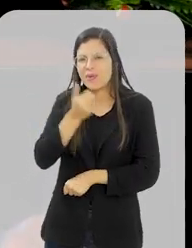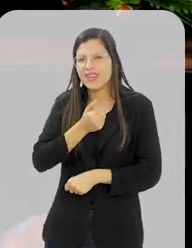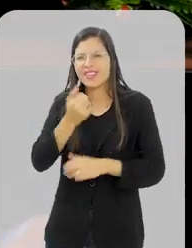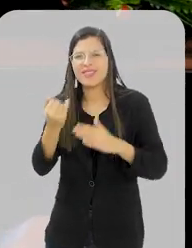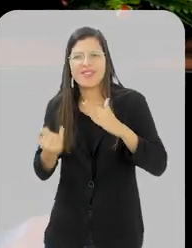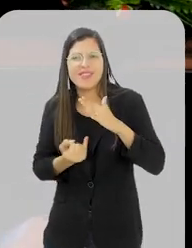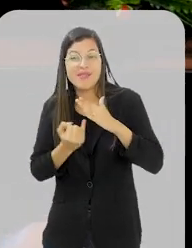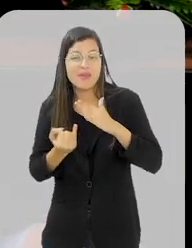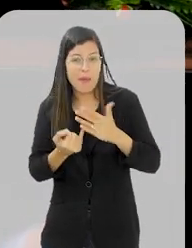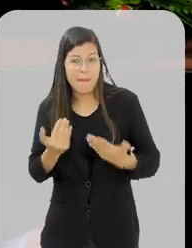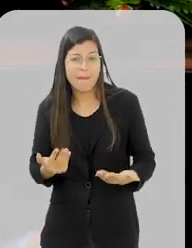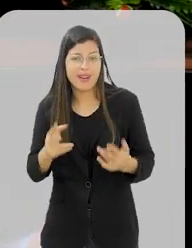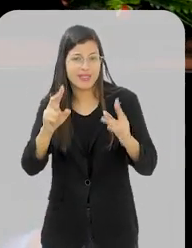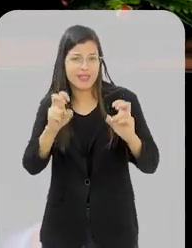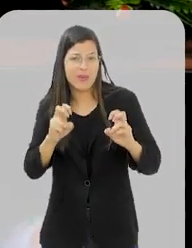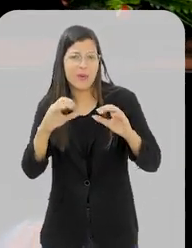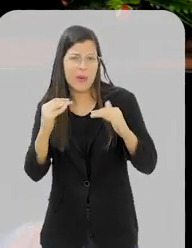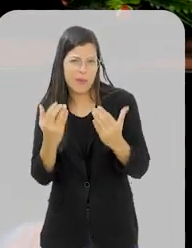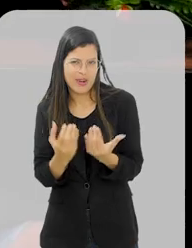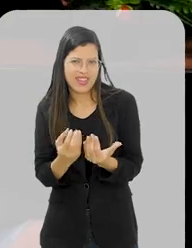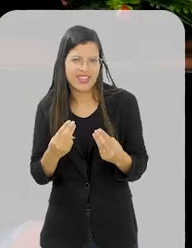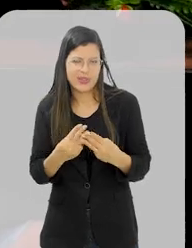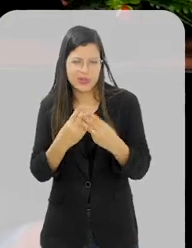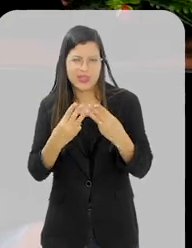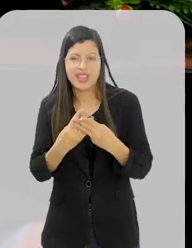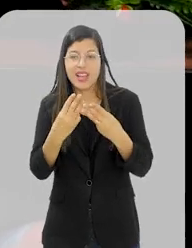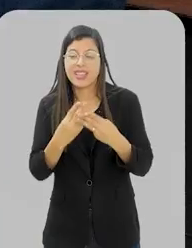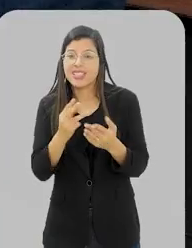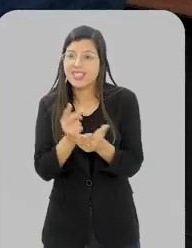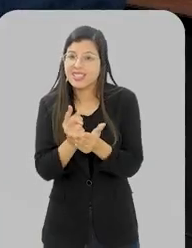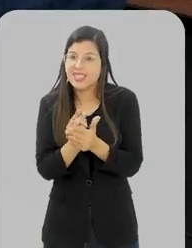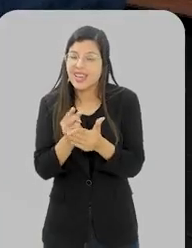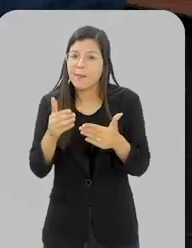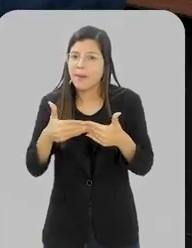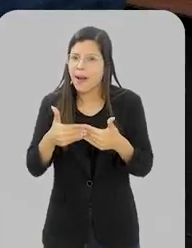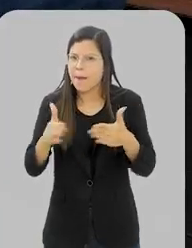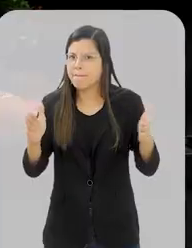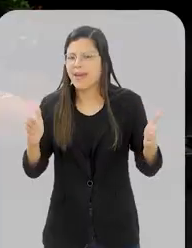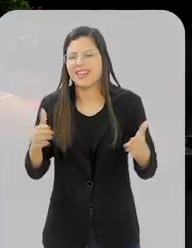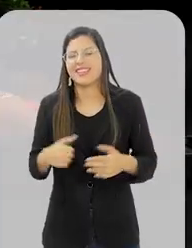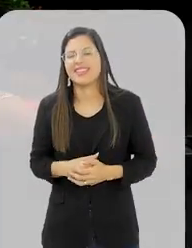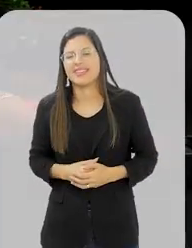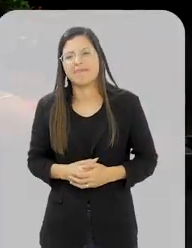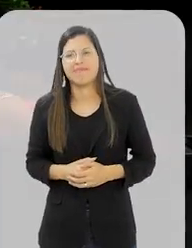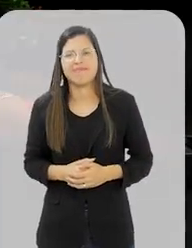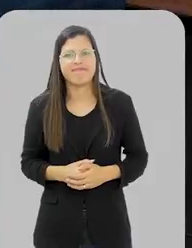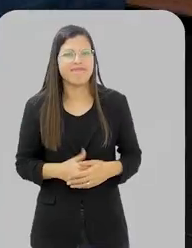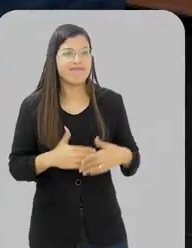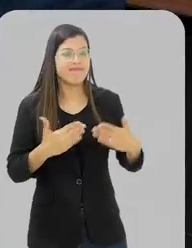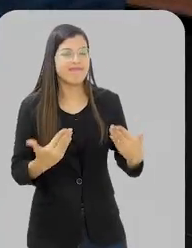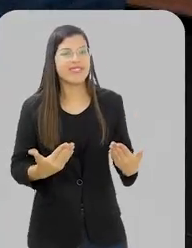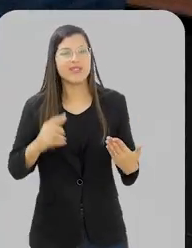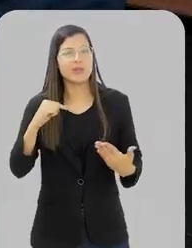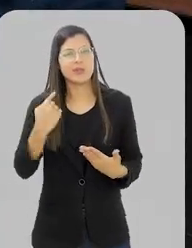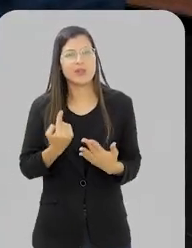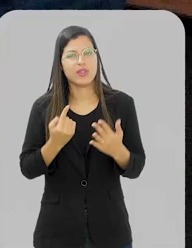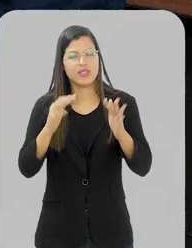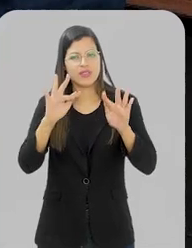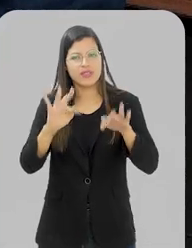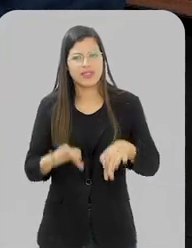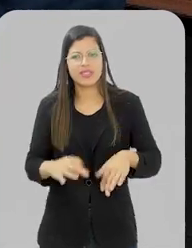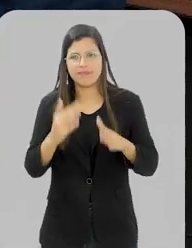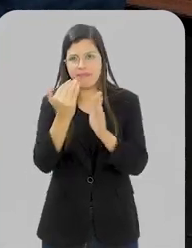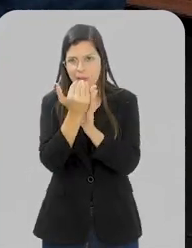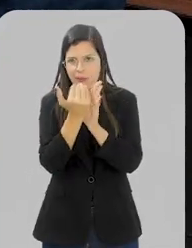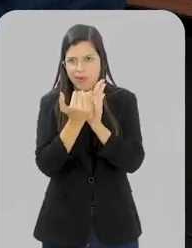bonito e informal sobre a nossa comunidade que estará sempre aberta a dialogar com quem quer que seja bem e aqui